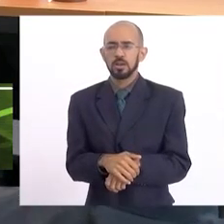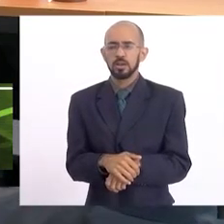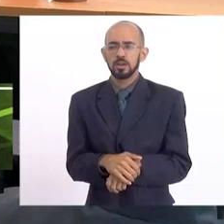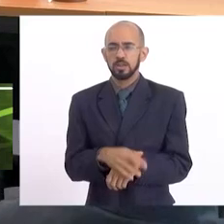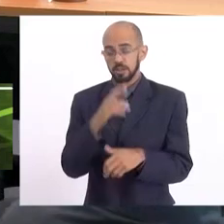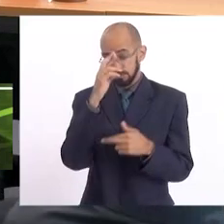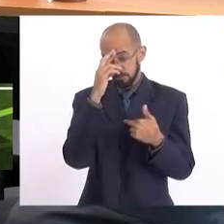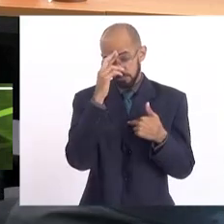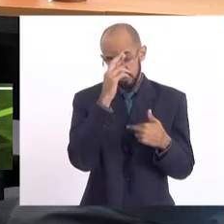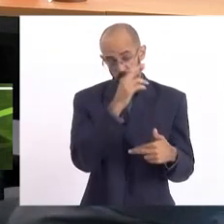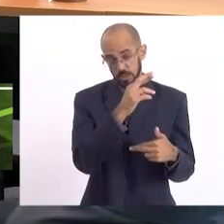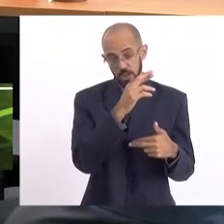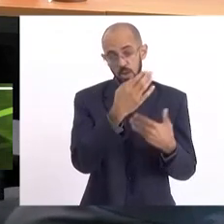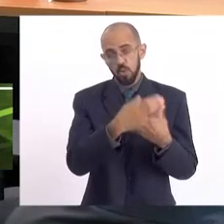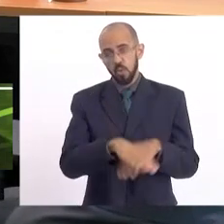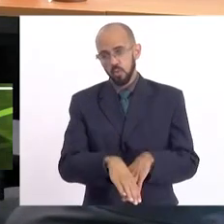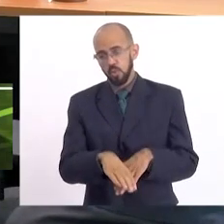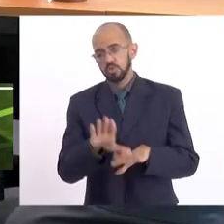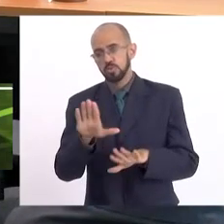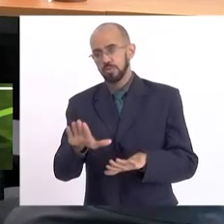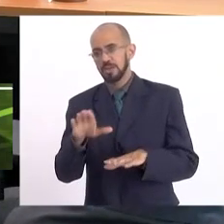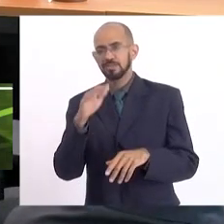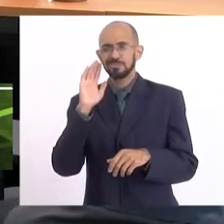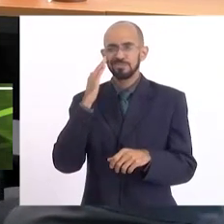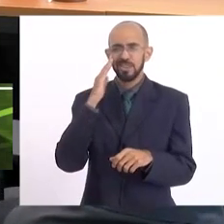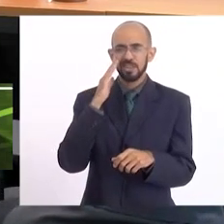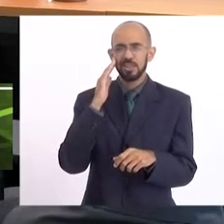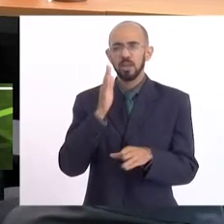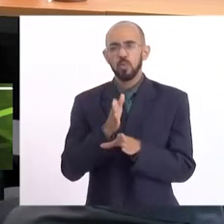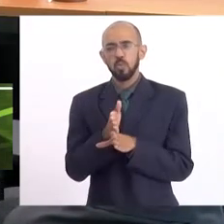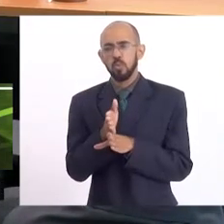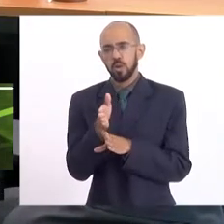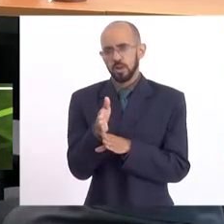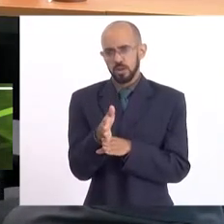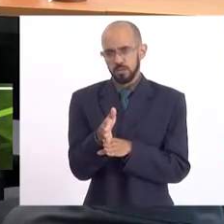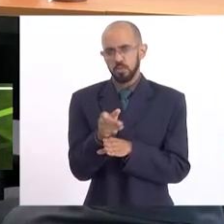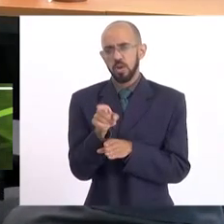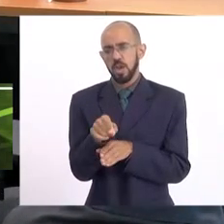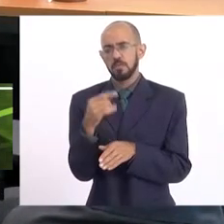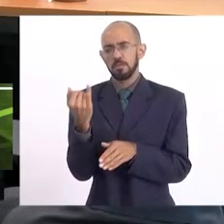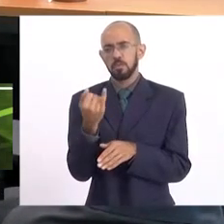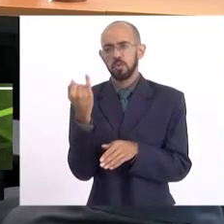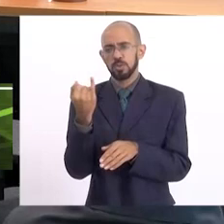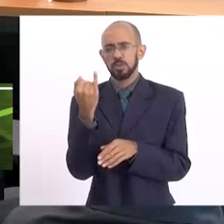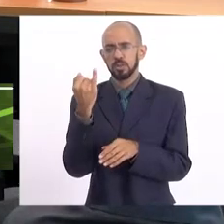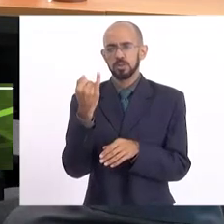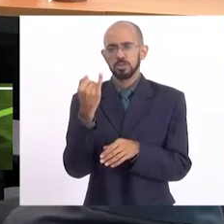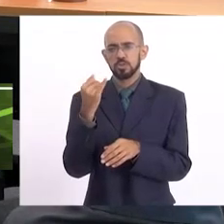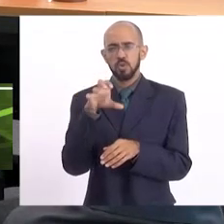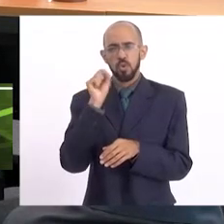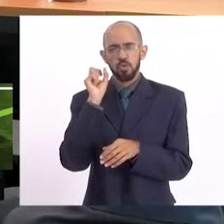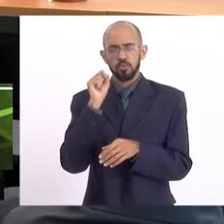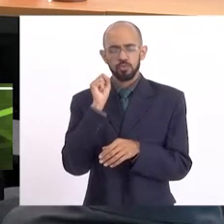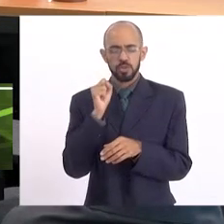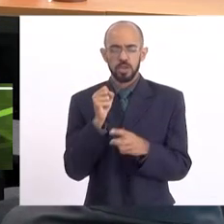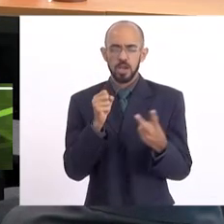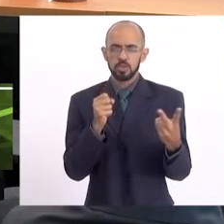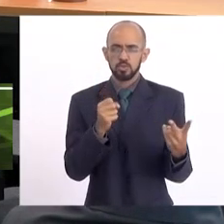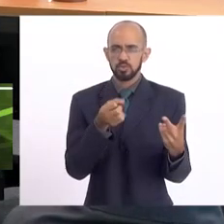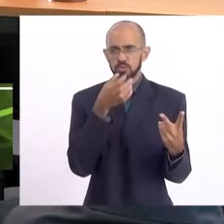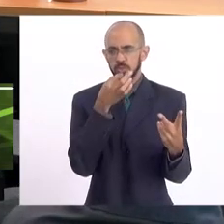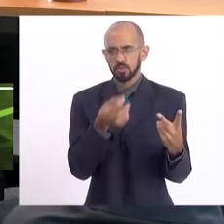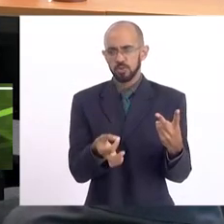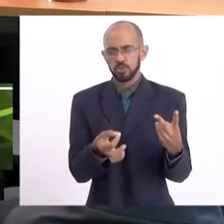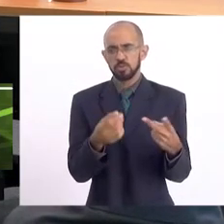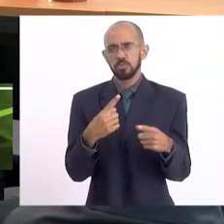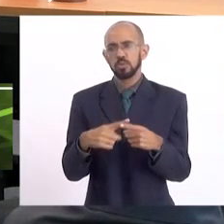concurso público, né? Então, é importante ouvir essas duas Sim. falas, porque, de fato, a contratação de profissionais